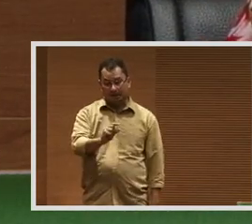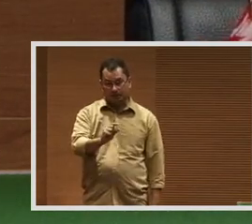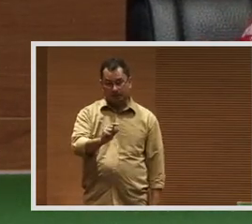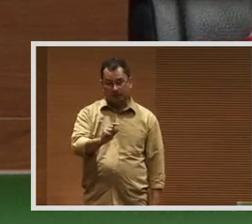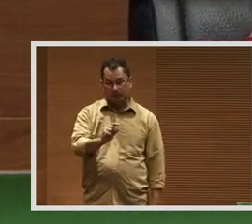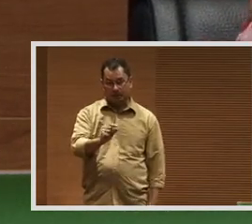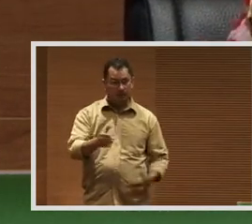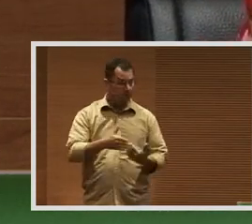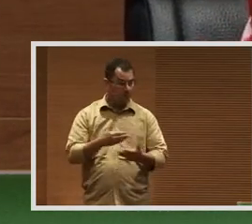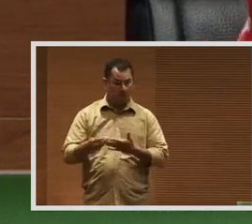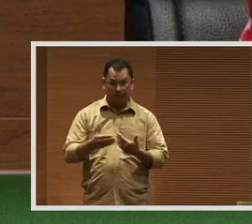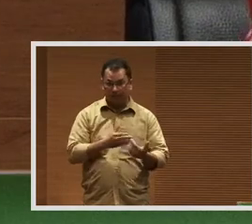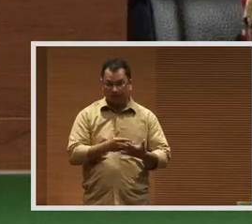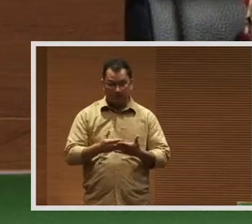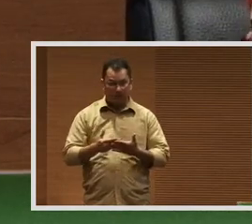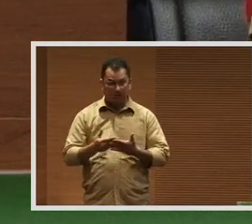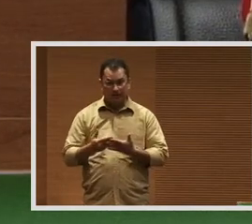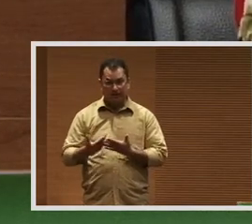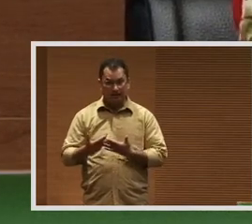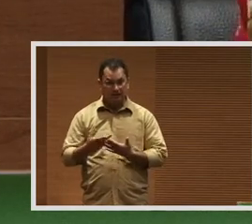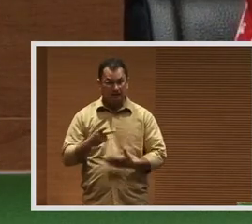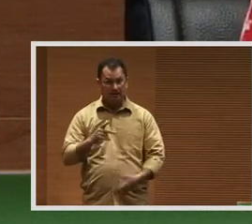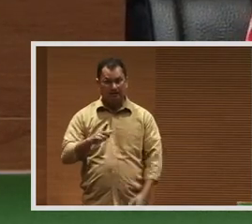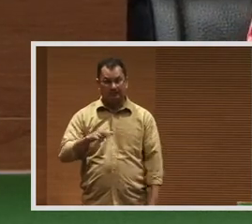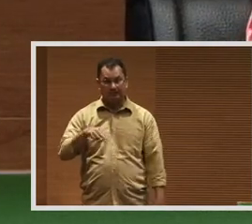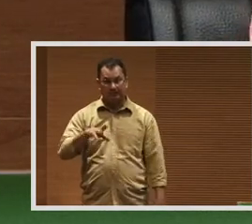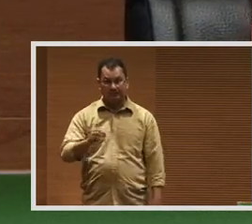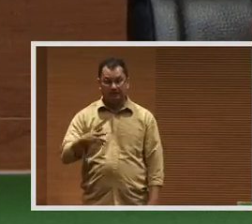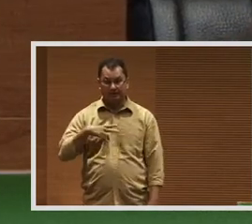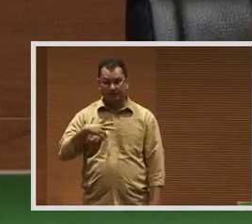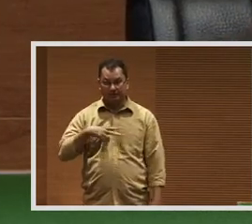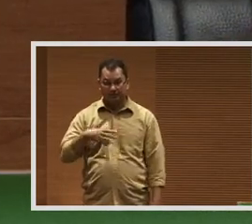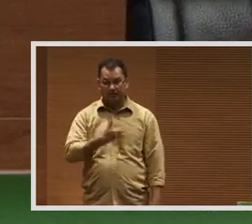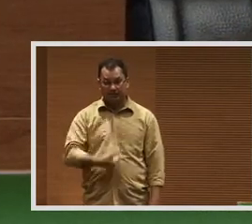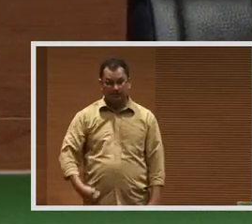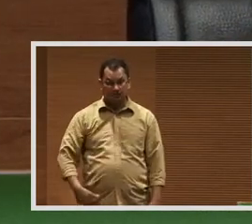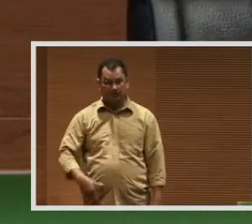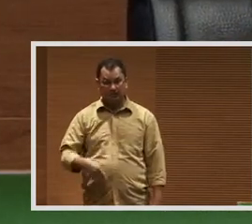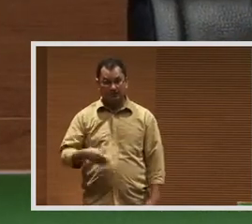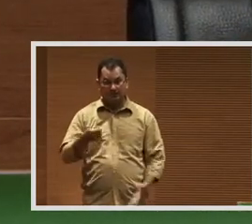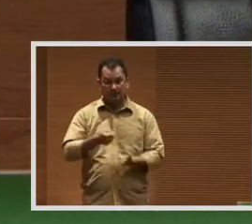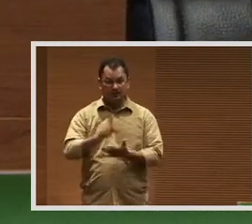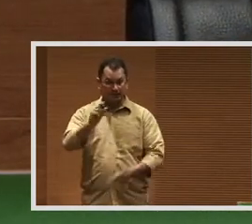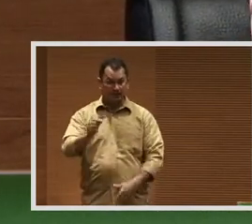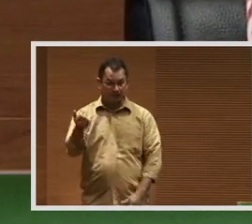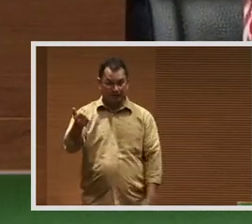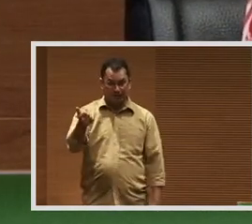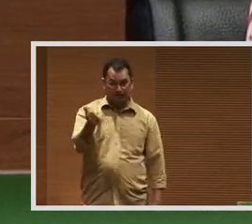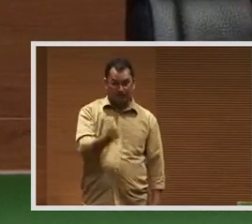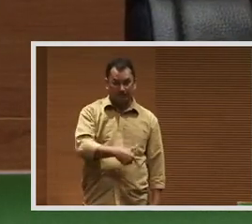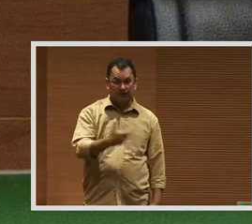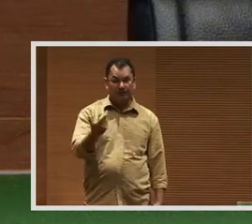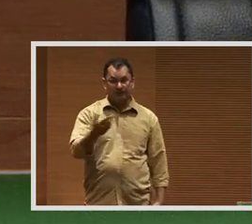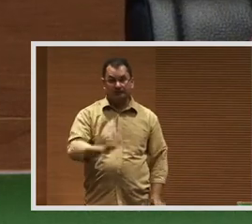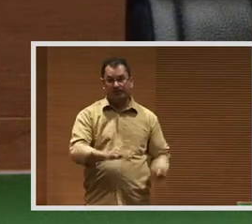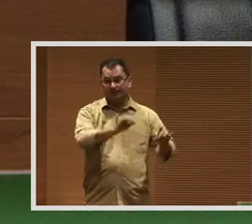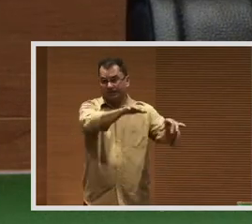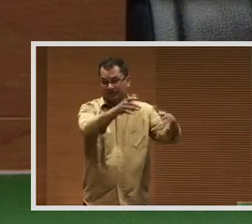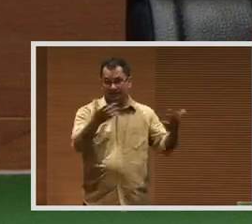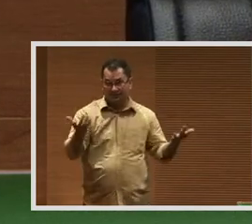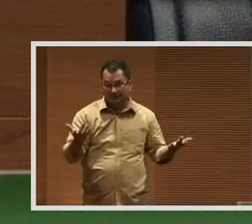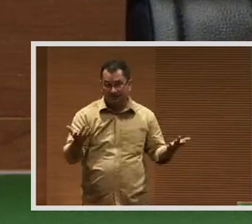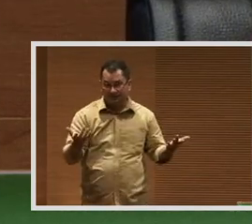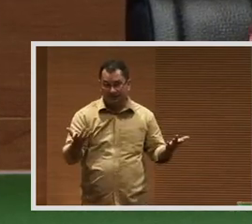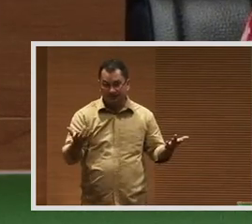em qualquer convênio do que, e também no particular, né? Paga menos do que de um super, hiper, mega, extra, blaster, especialista.